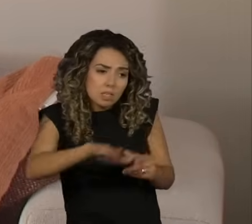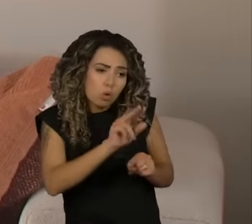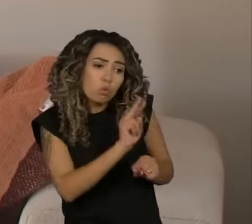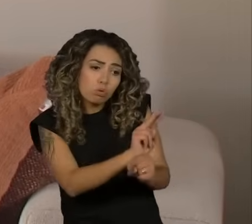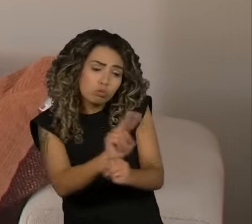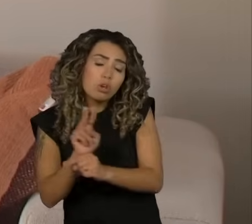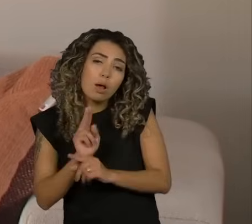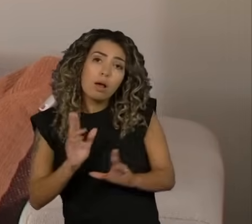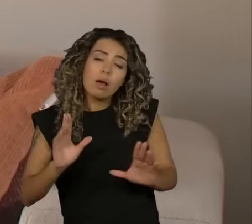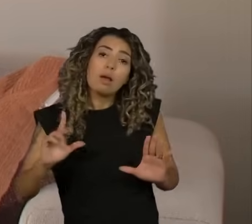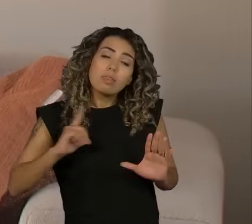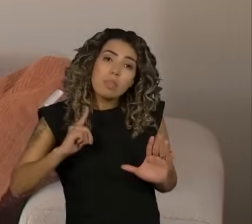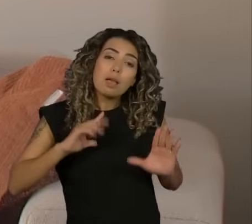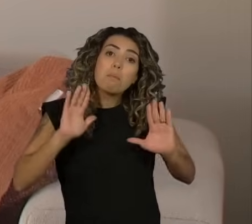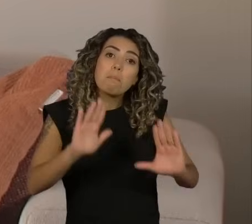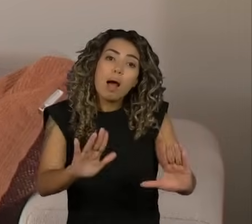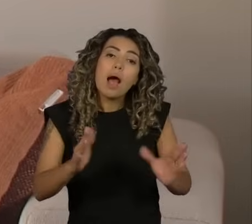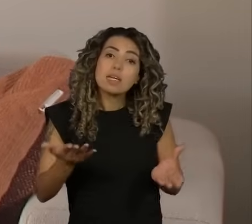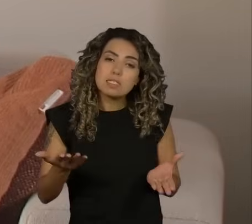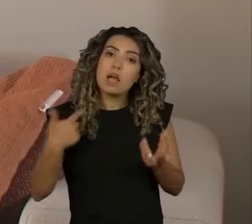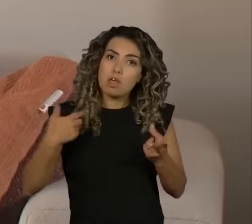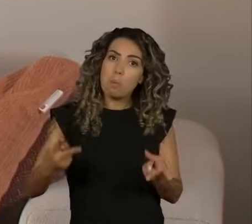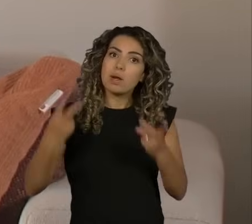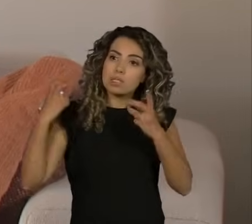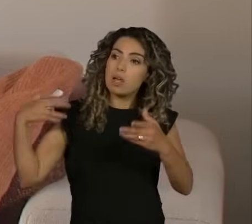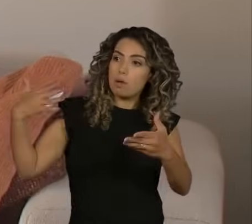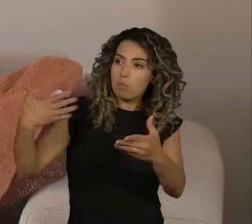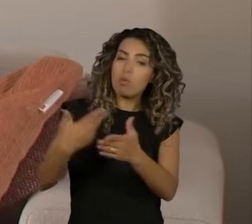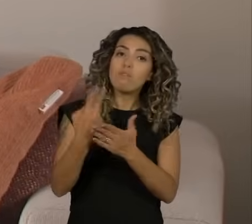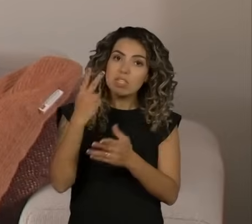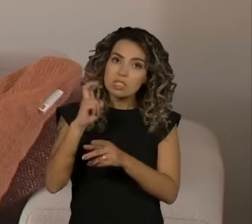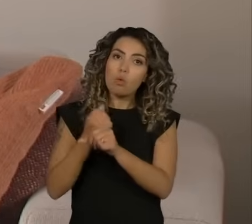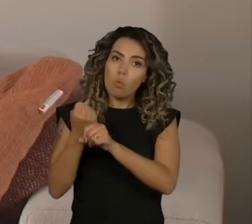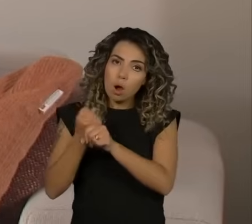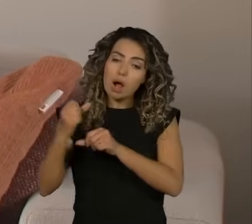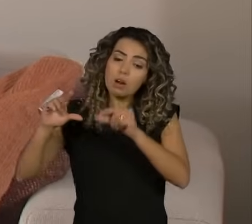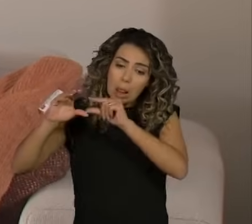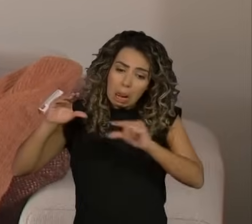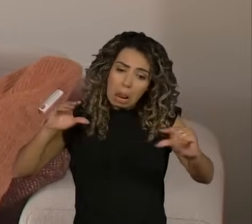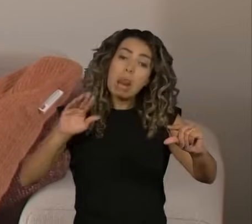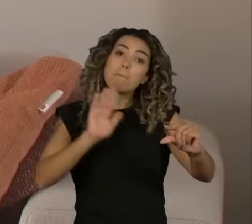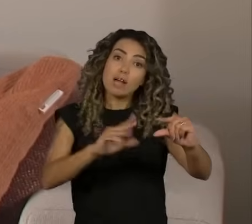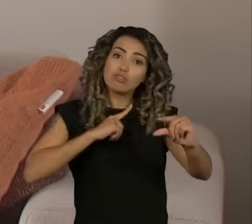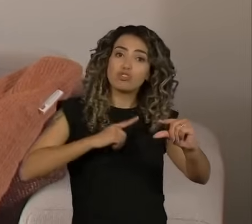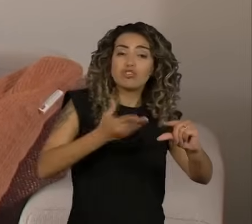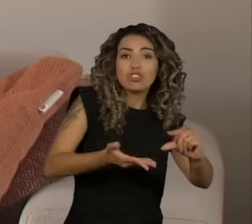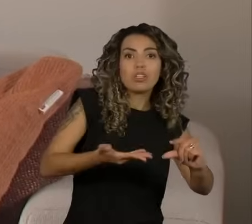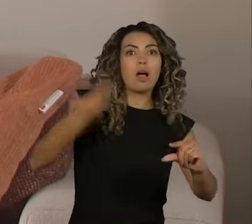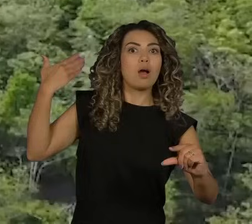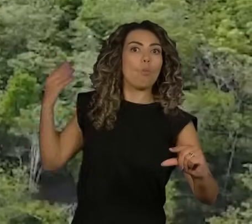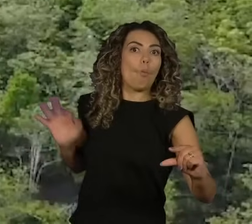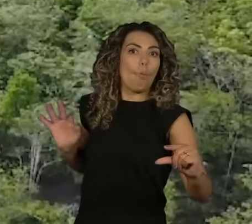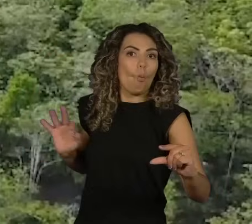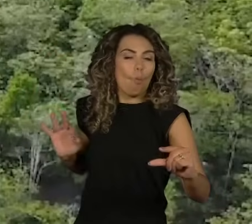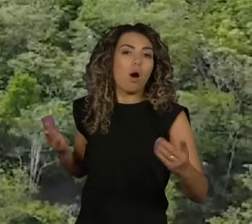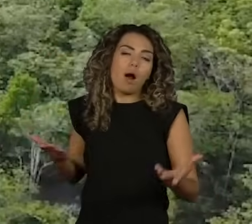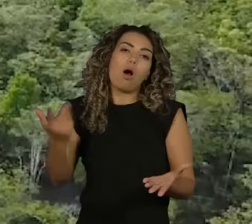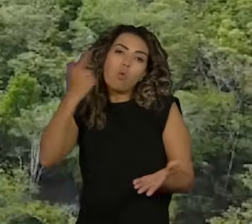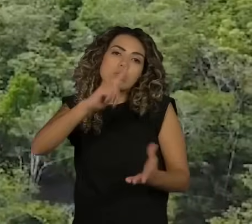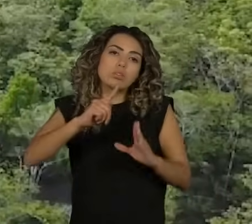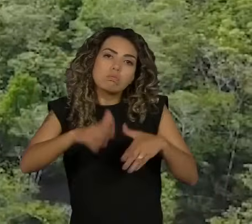é um sistema que se fortaleceu nesses últimos 25 anos e melhorou bastante desde que foi constituído.